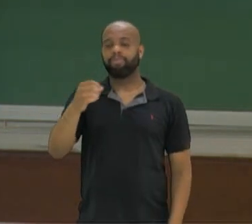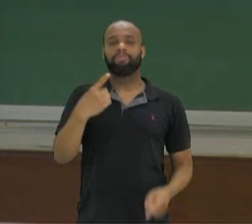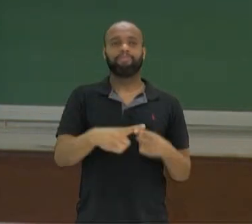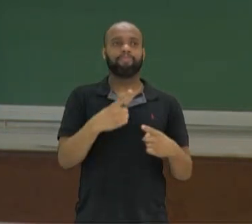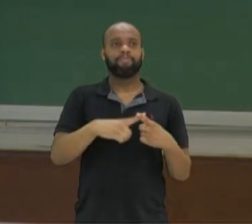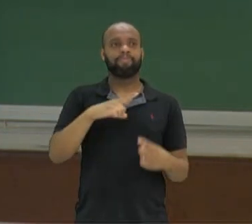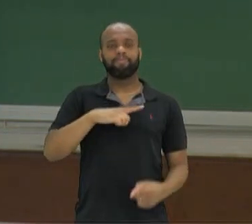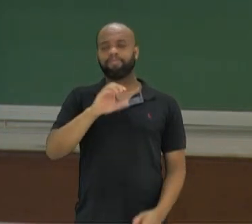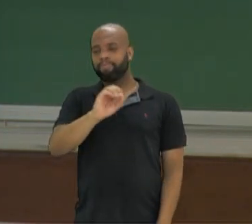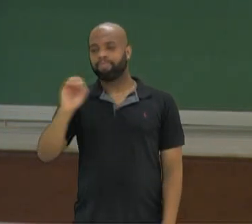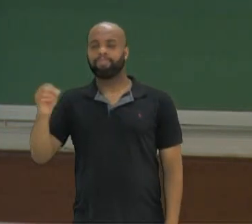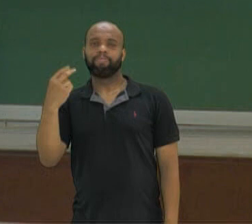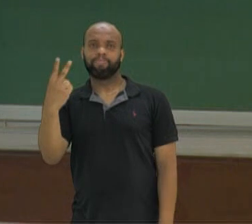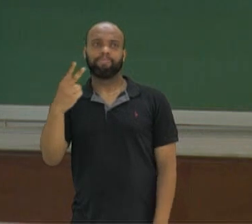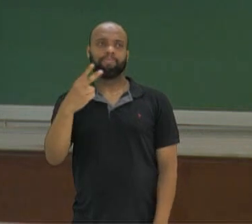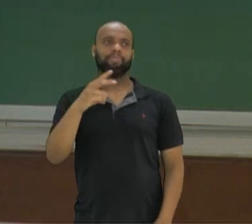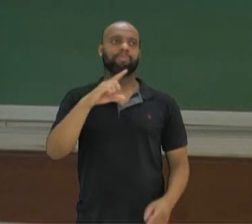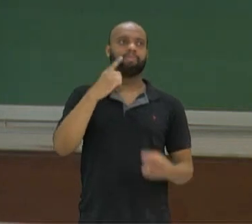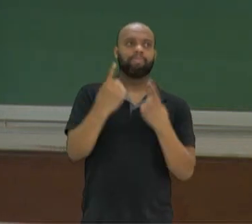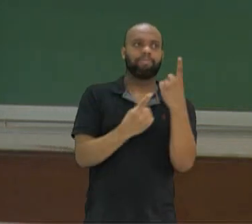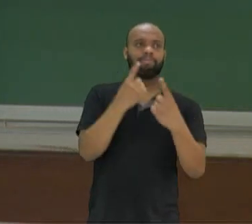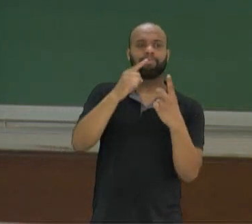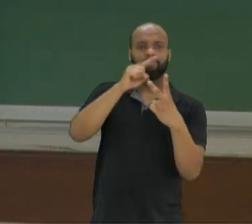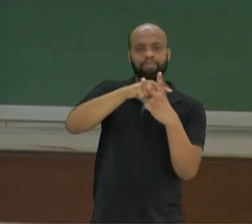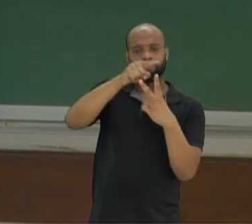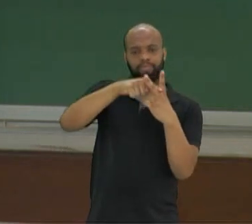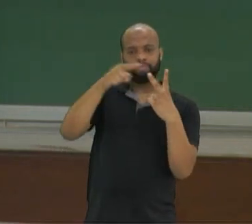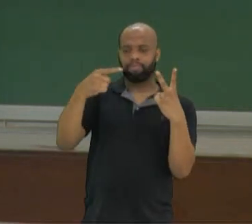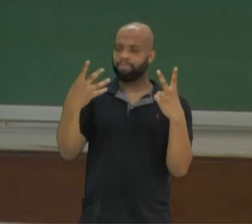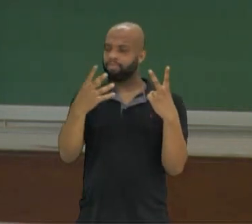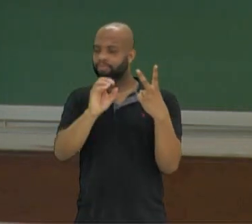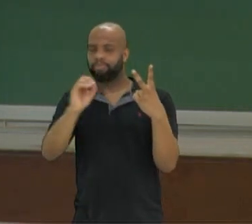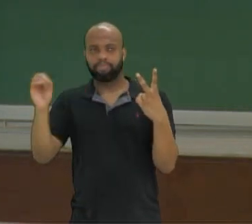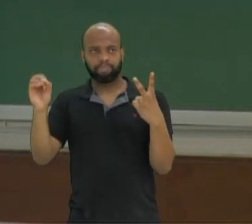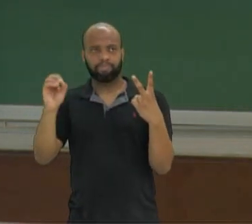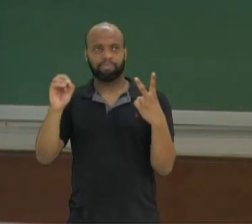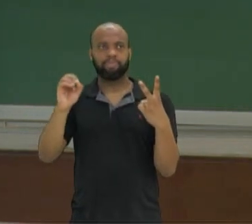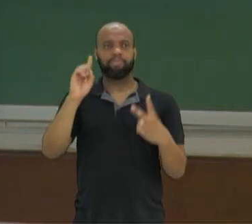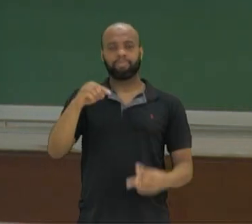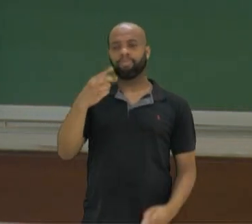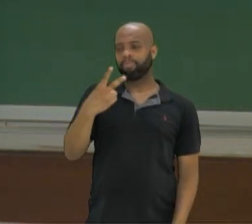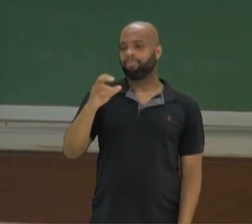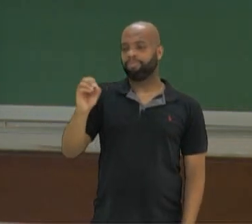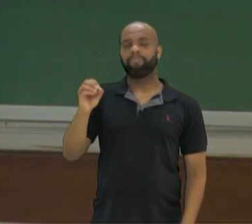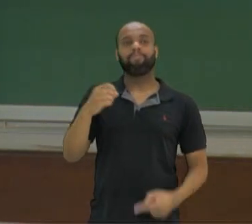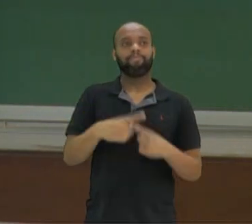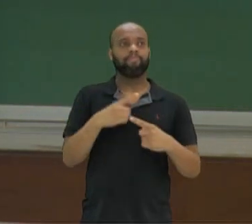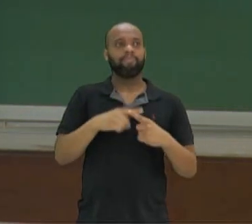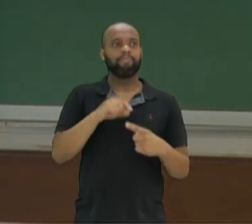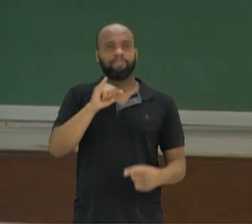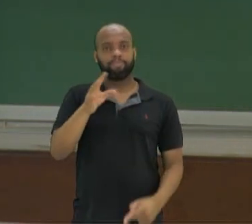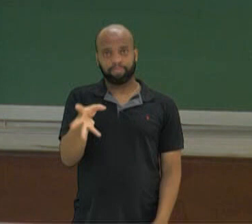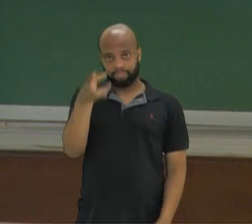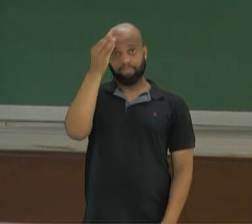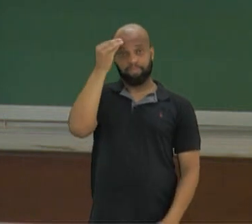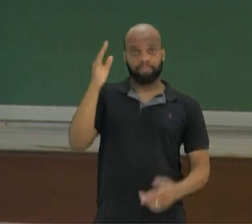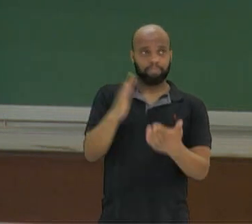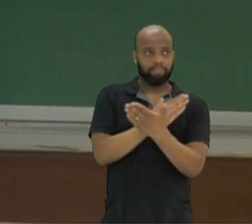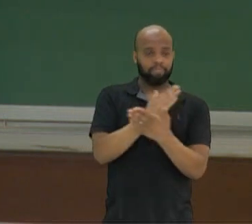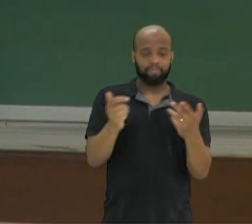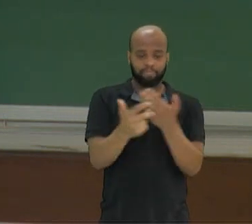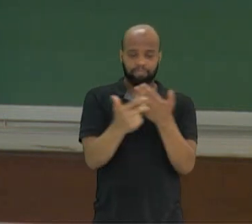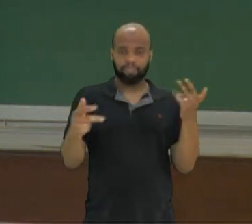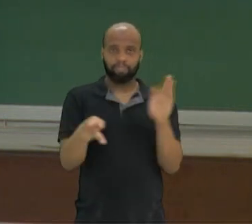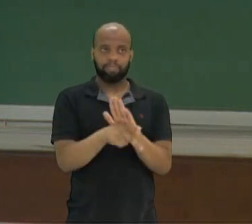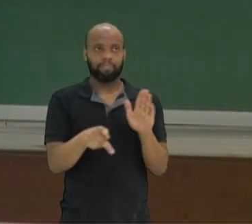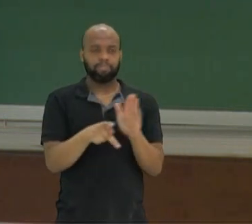2 zeros. Qual é a raiz quadrada de 400? É 20, porque se você guardar algumas coisas a nível de